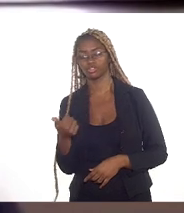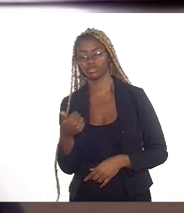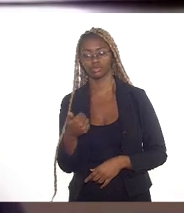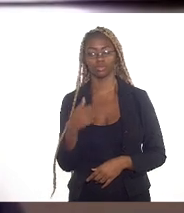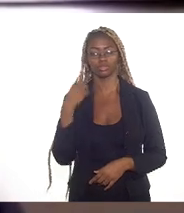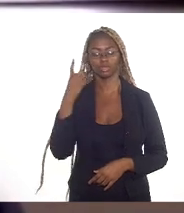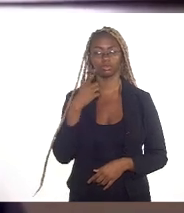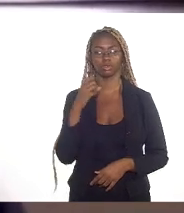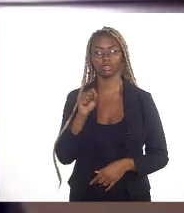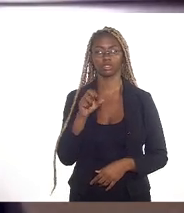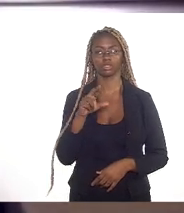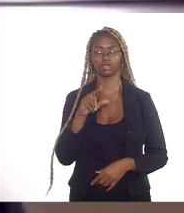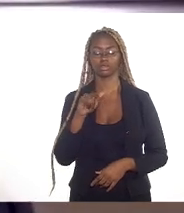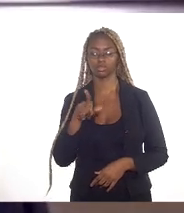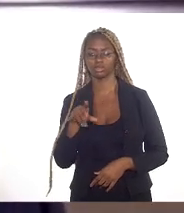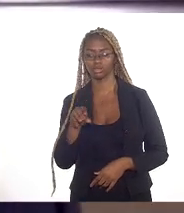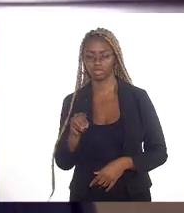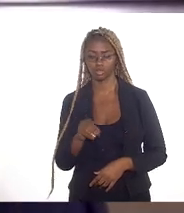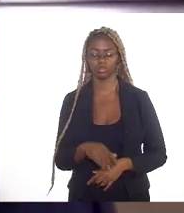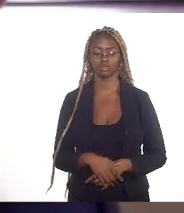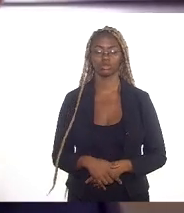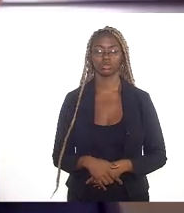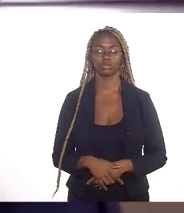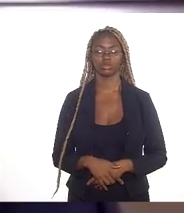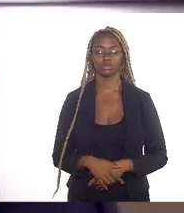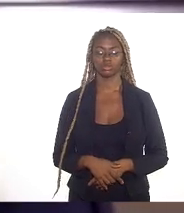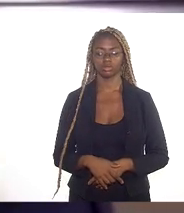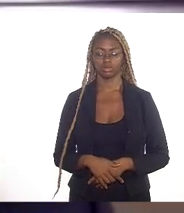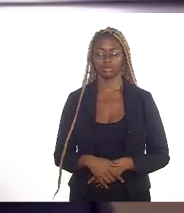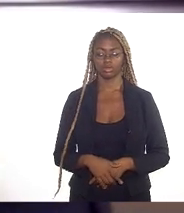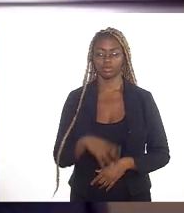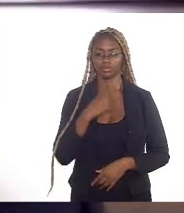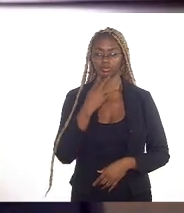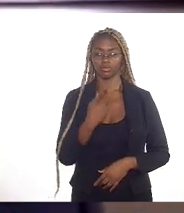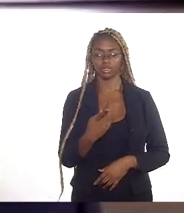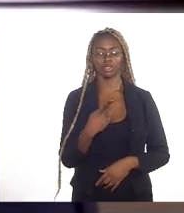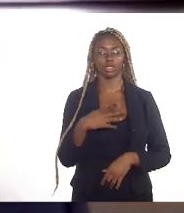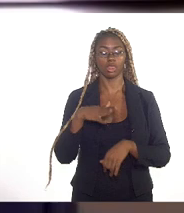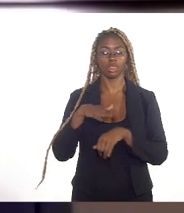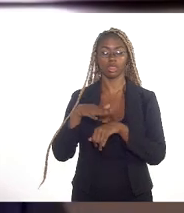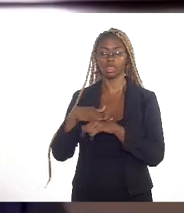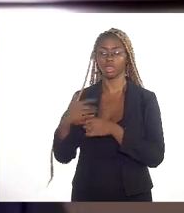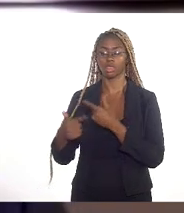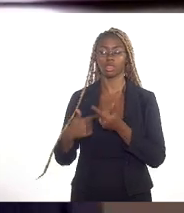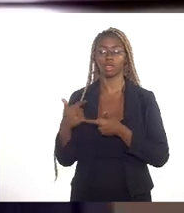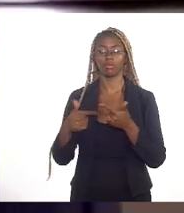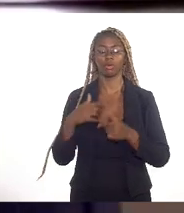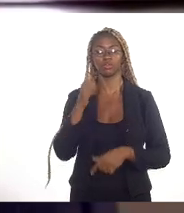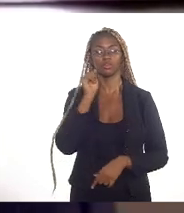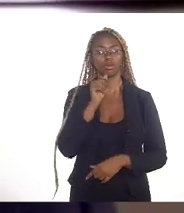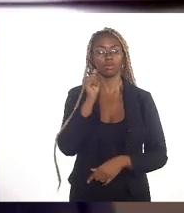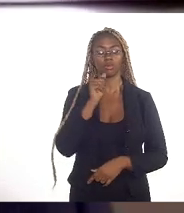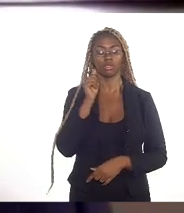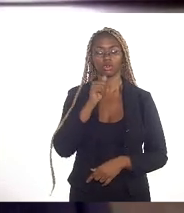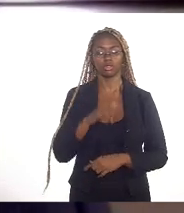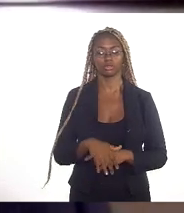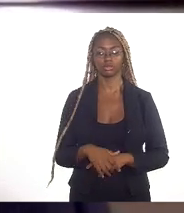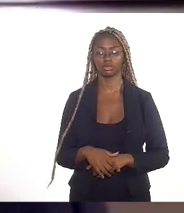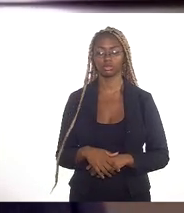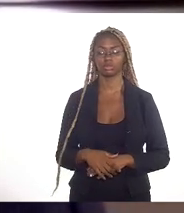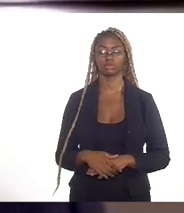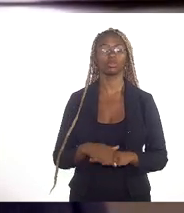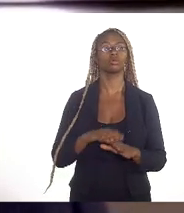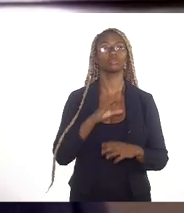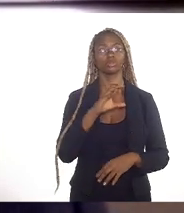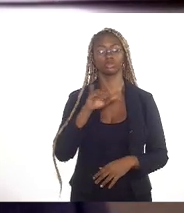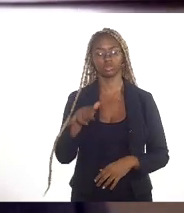Fernandes, que dispõe sobre os estímulo ao empreendedorismo feminino no âmbito do Estado do Rio de Janeiro, pendendo de pareceres das comissões de Constituição e